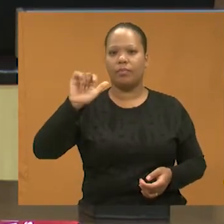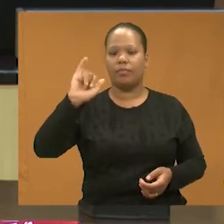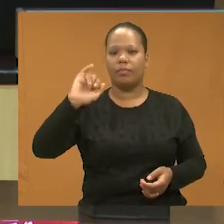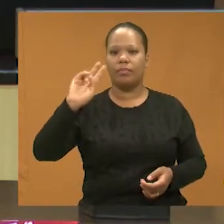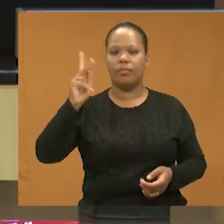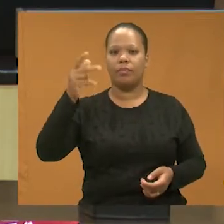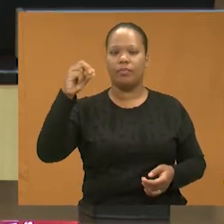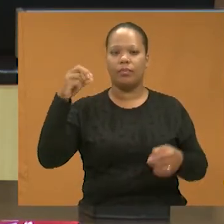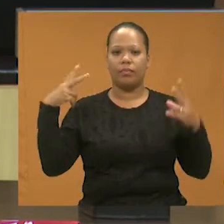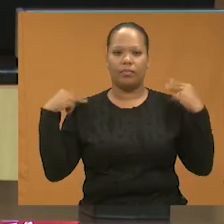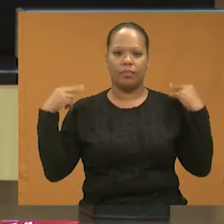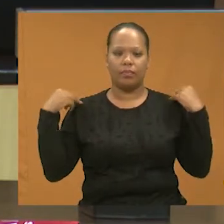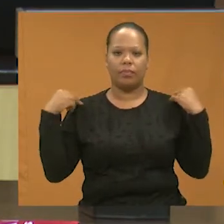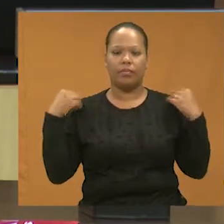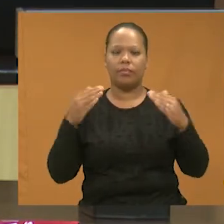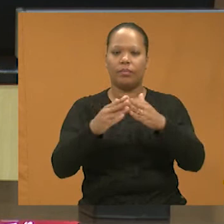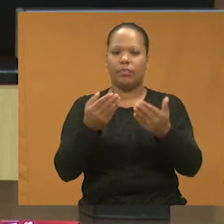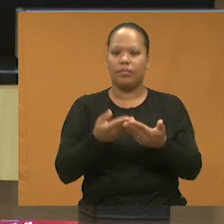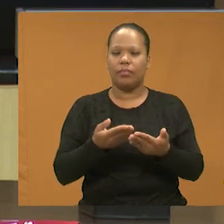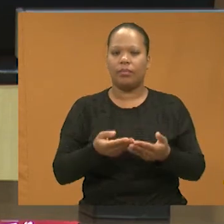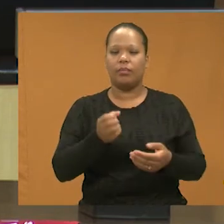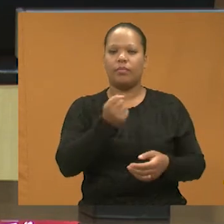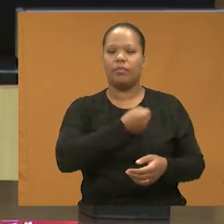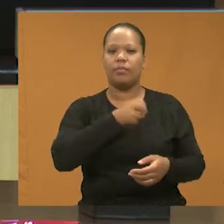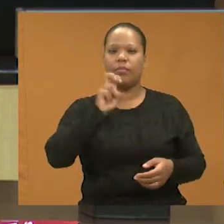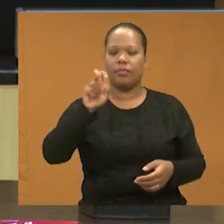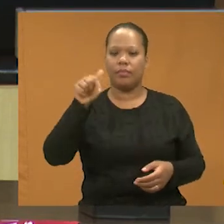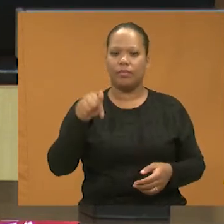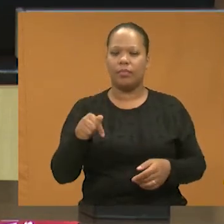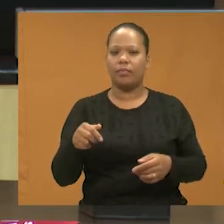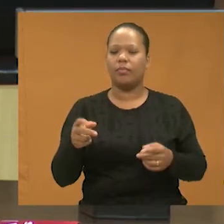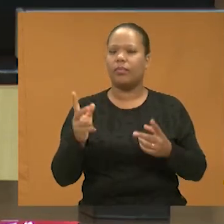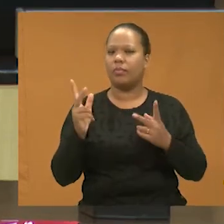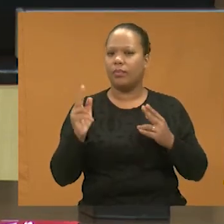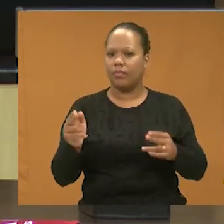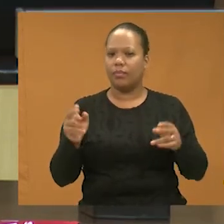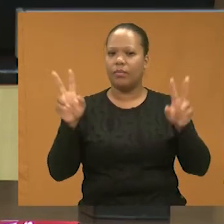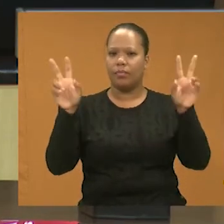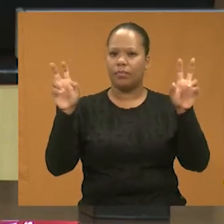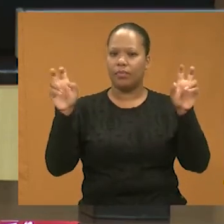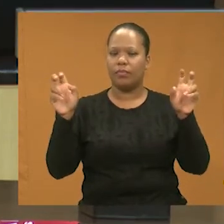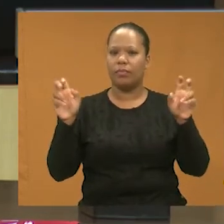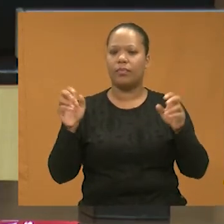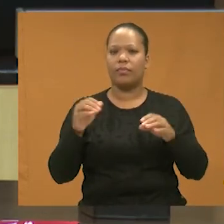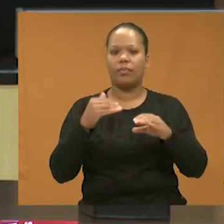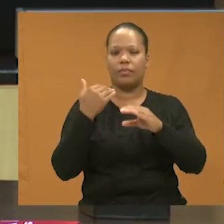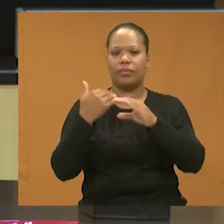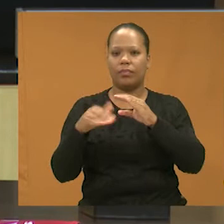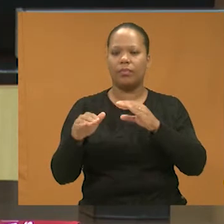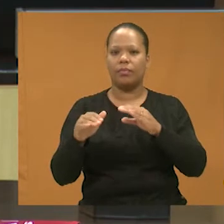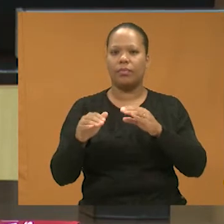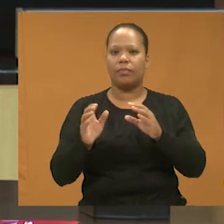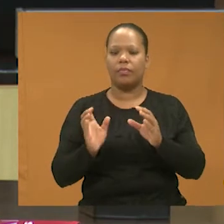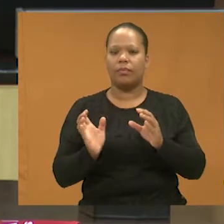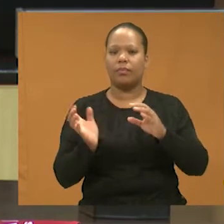o requerimento de número 57, com o mesmo teor, só que destinado ao presidente da Assembleia Legislativa do Estado de São